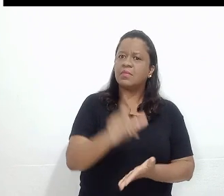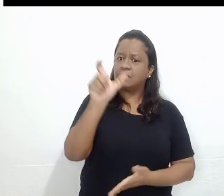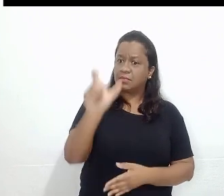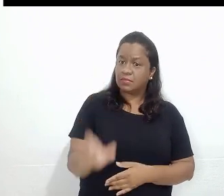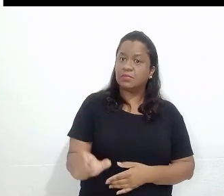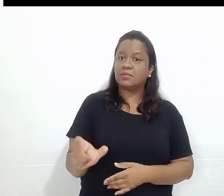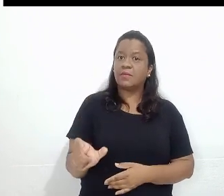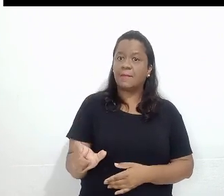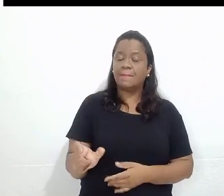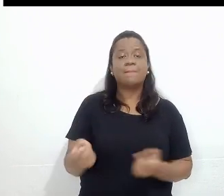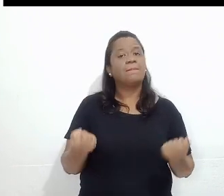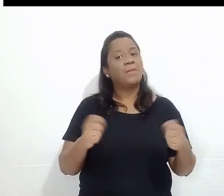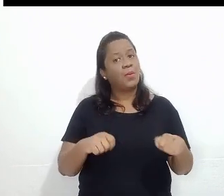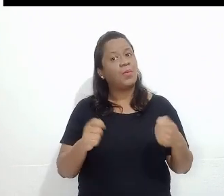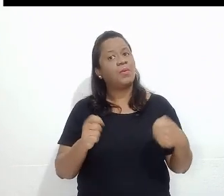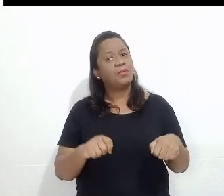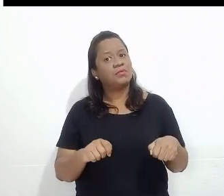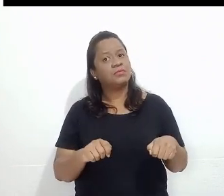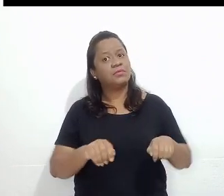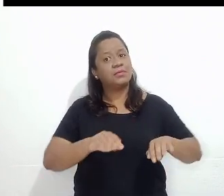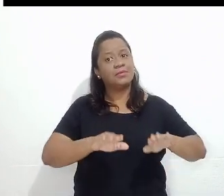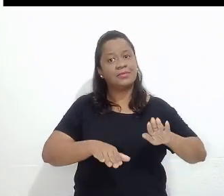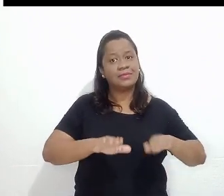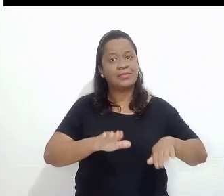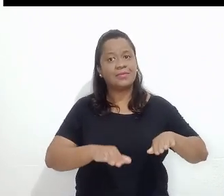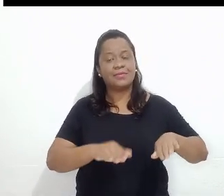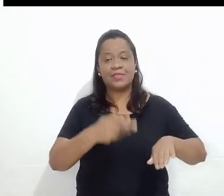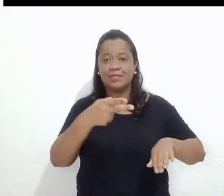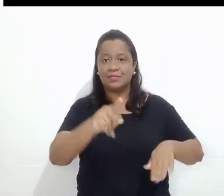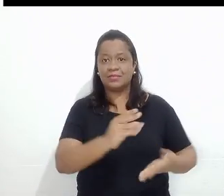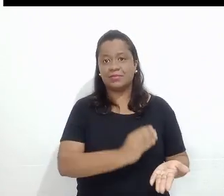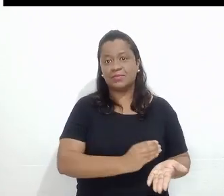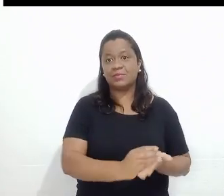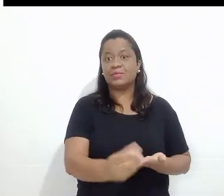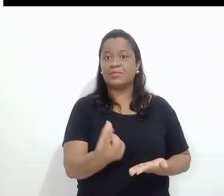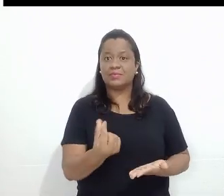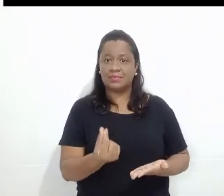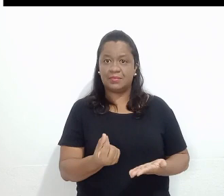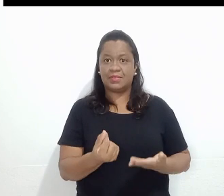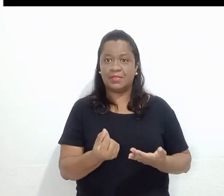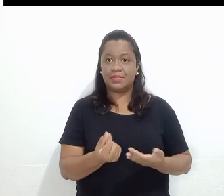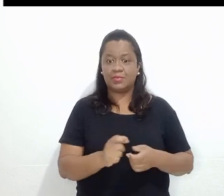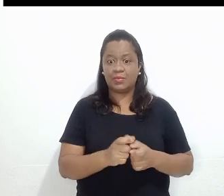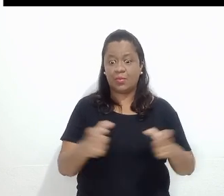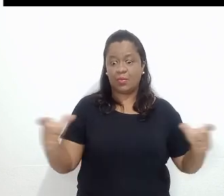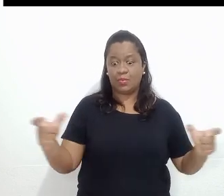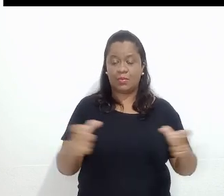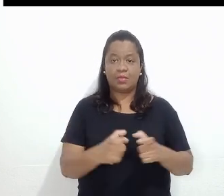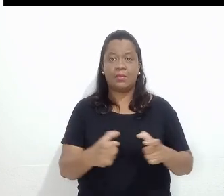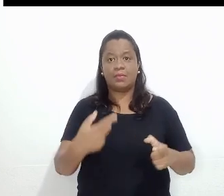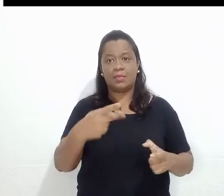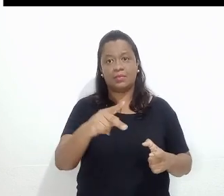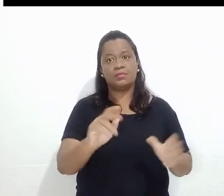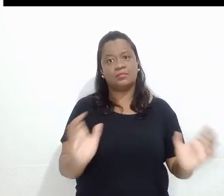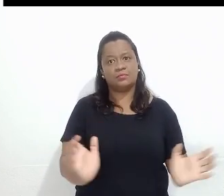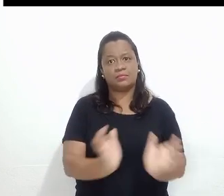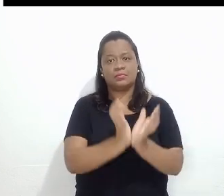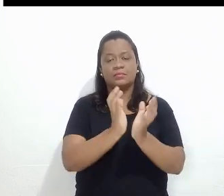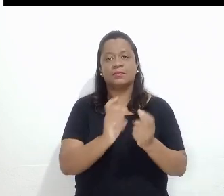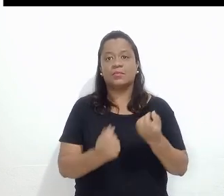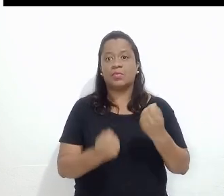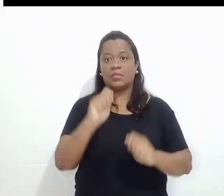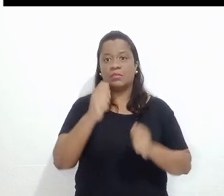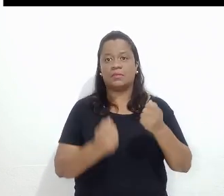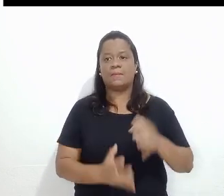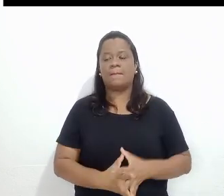mesmo cara. Tudo vai depender do seu orçamento, do tamanho da sua produção. Tá? O logger